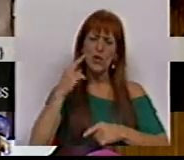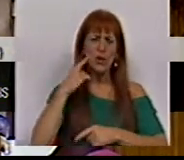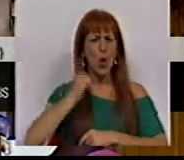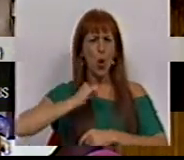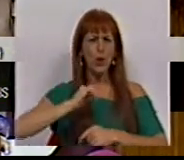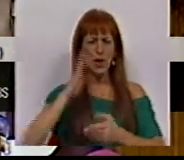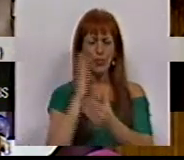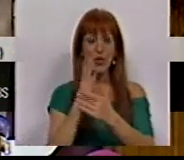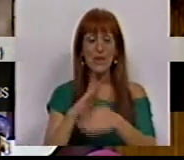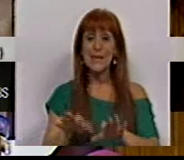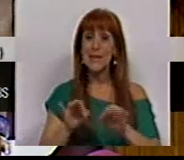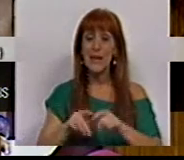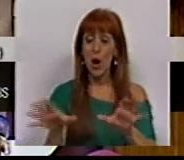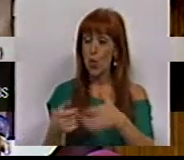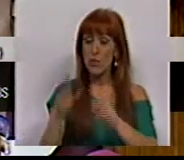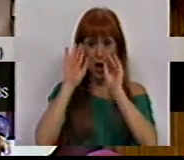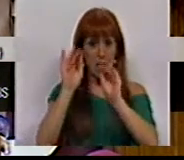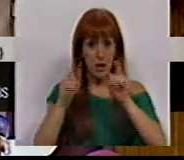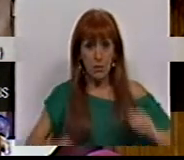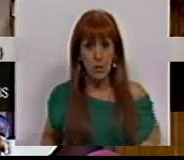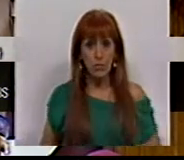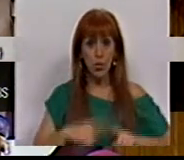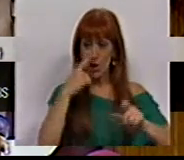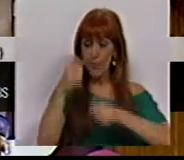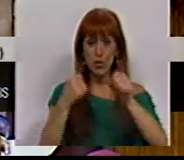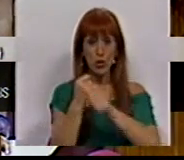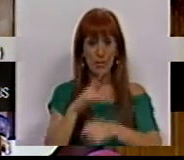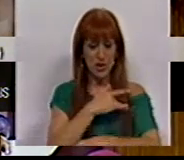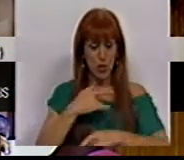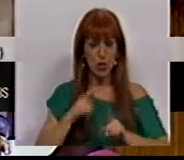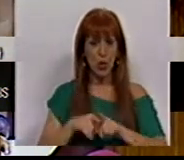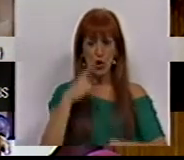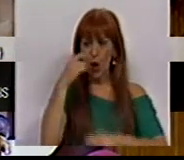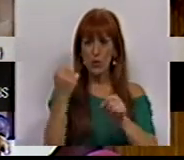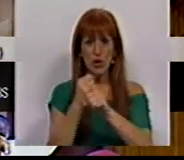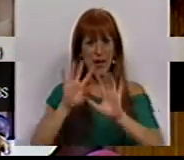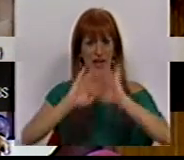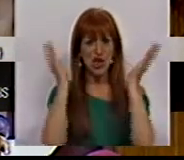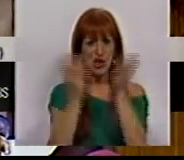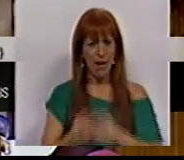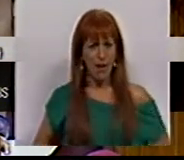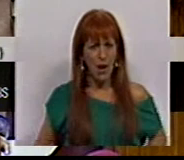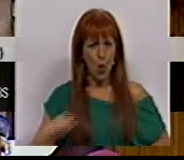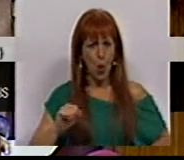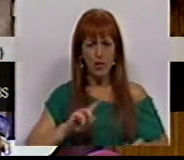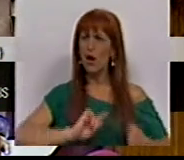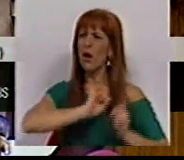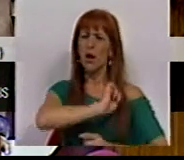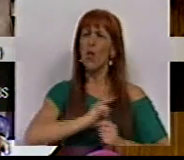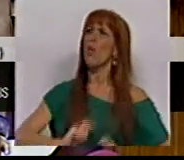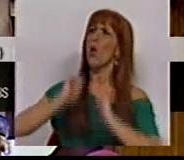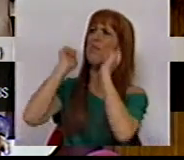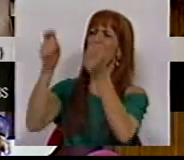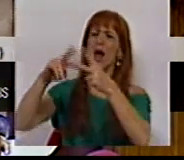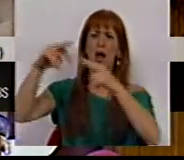este processo, assim como a comunidade educativa, os trabalhadores da saúde ou os trabalhadores em geral. A transferência de competências